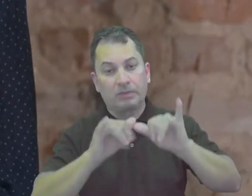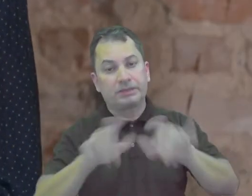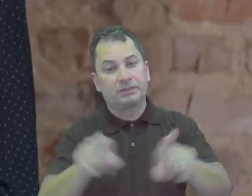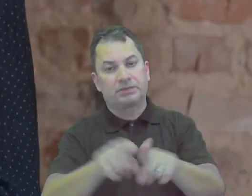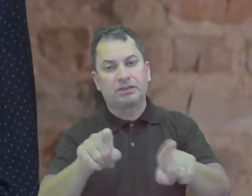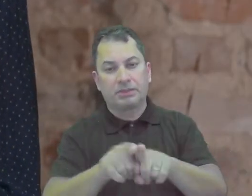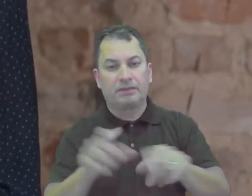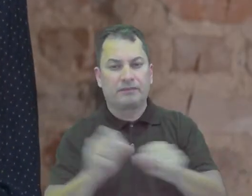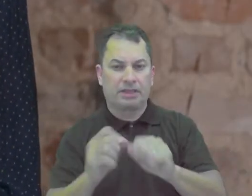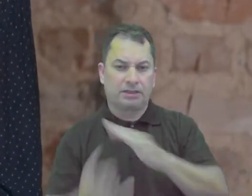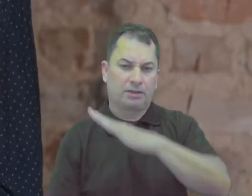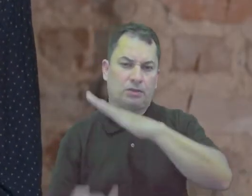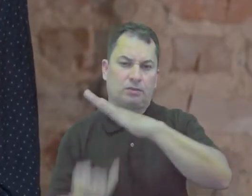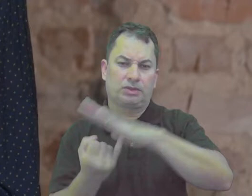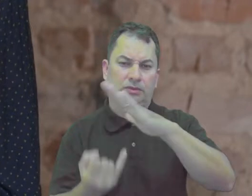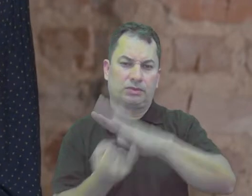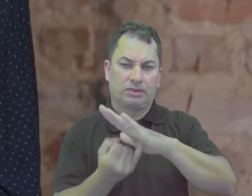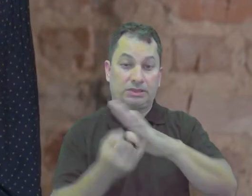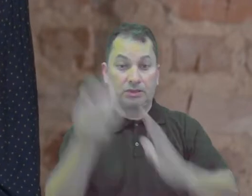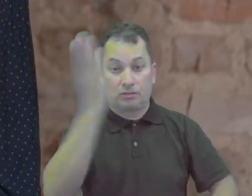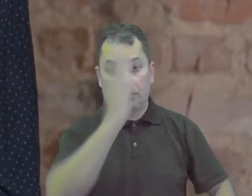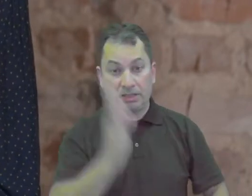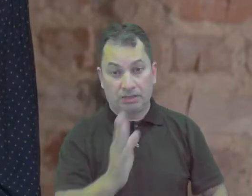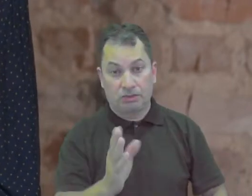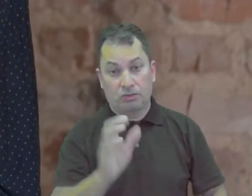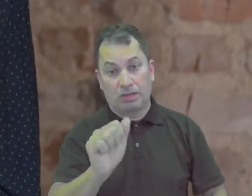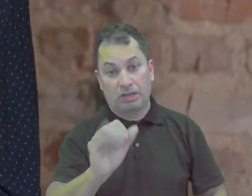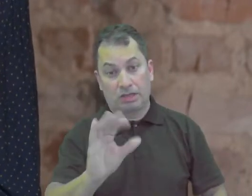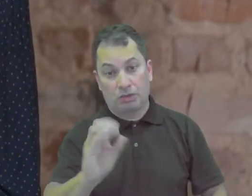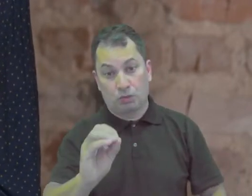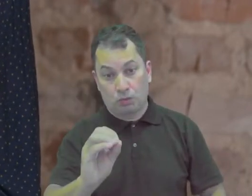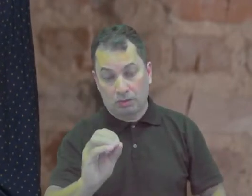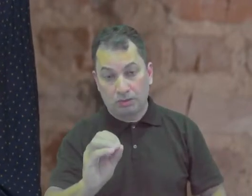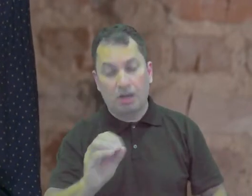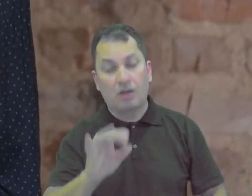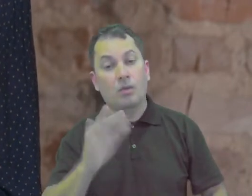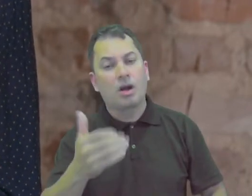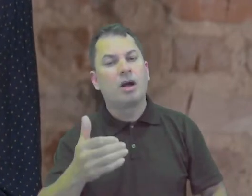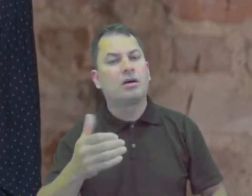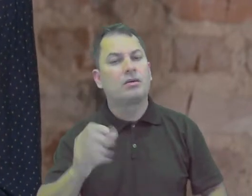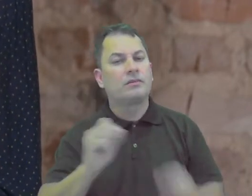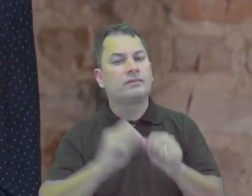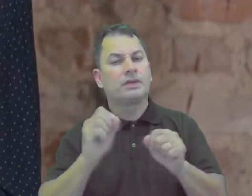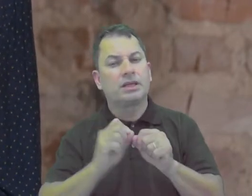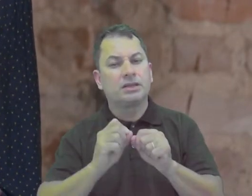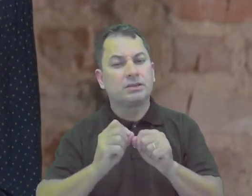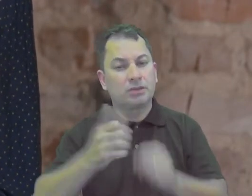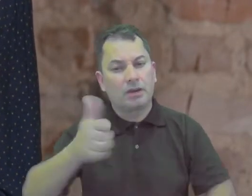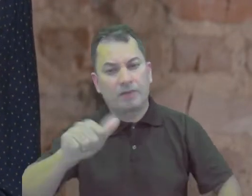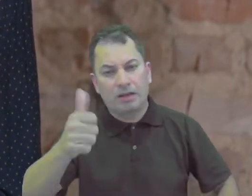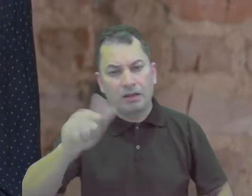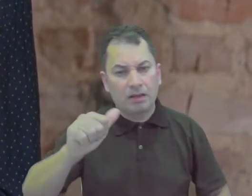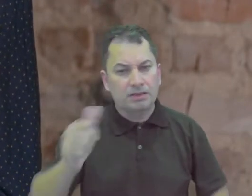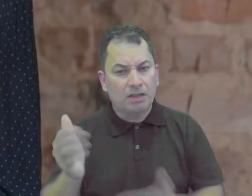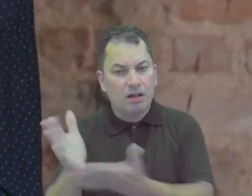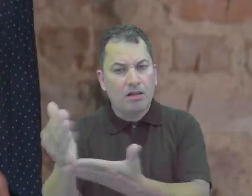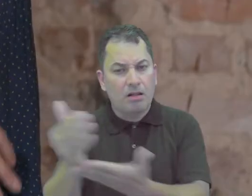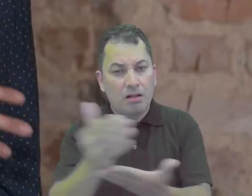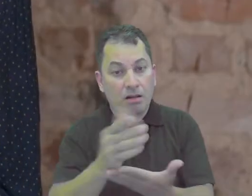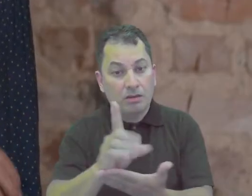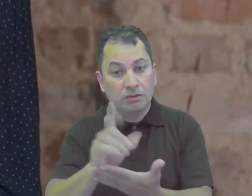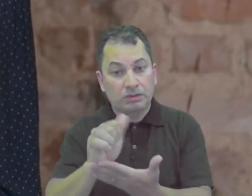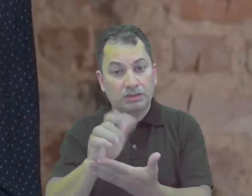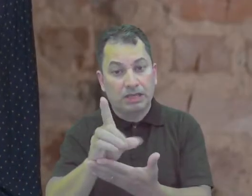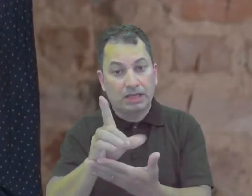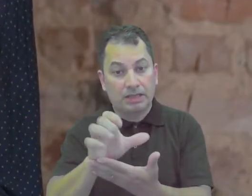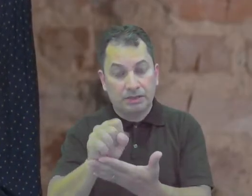instituição chamada Brasil.io, que começou a fazer o levantamento desses dados diariamente e fazer essa divulgação. E